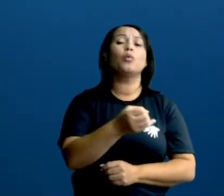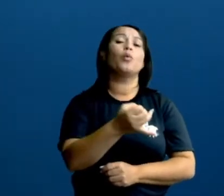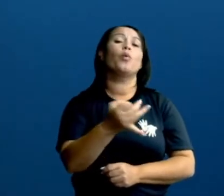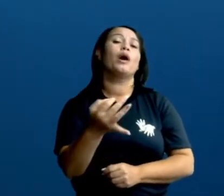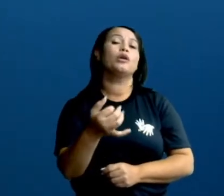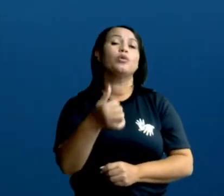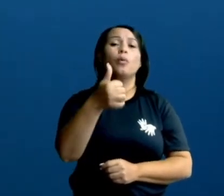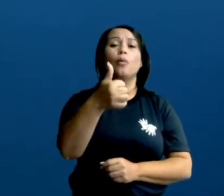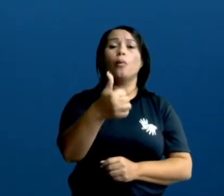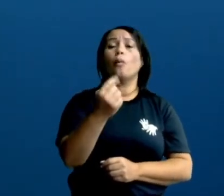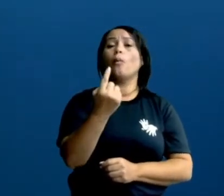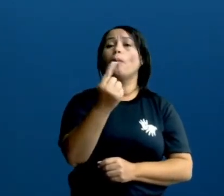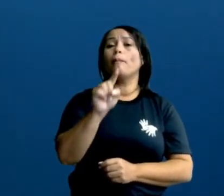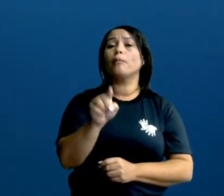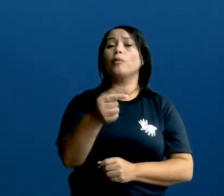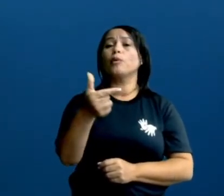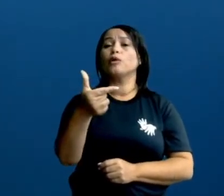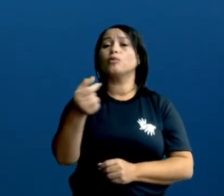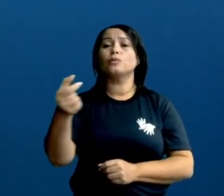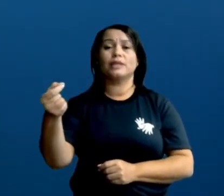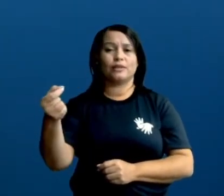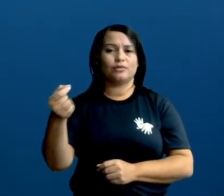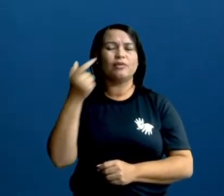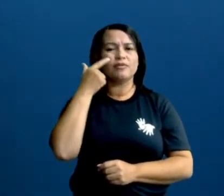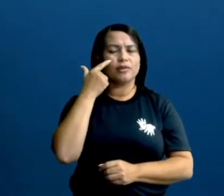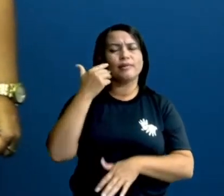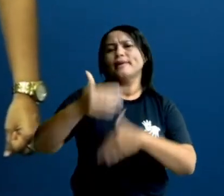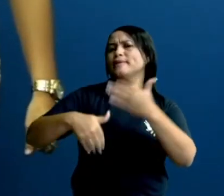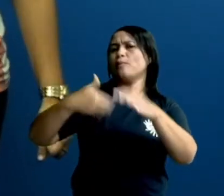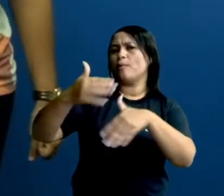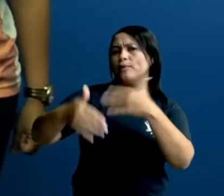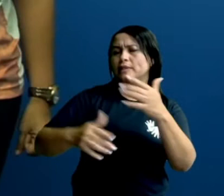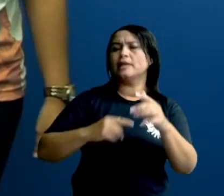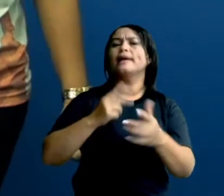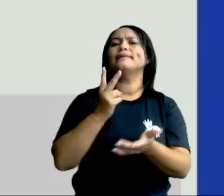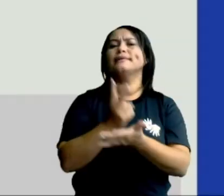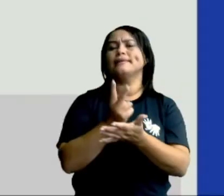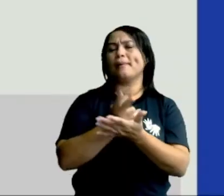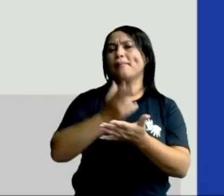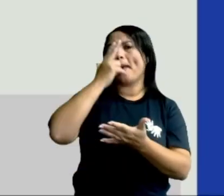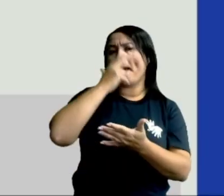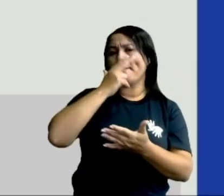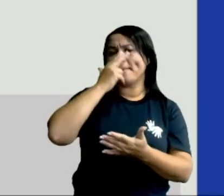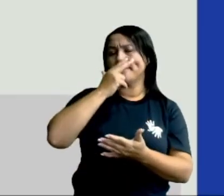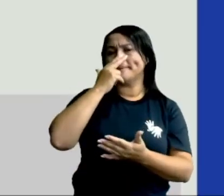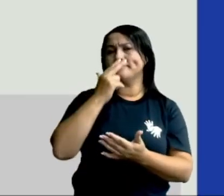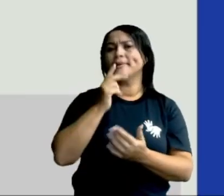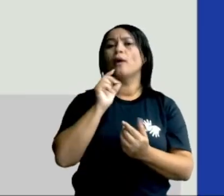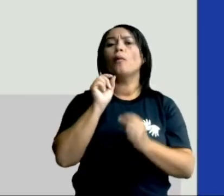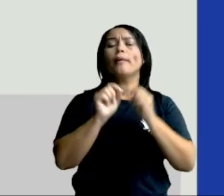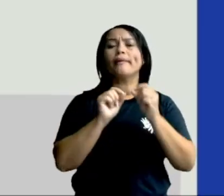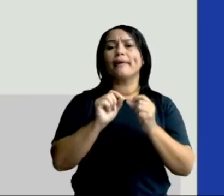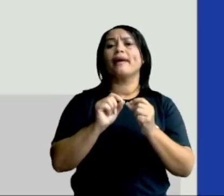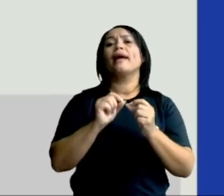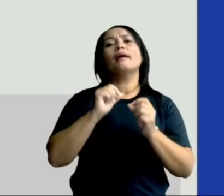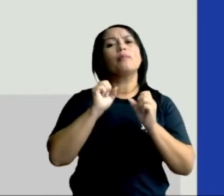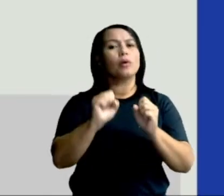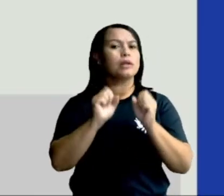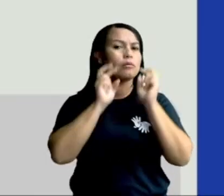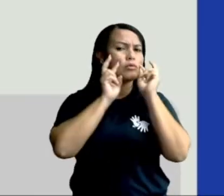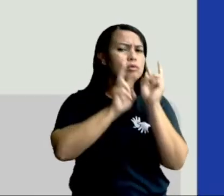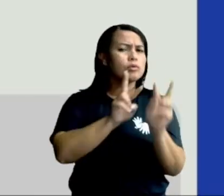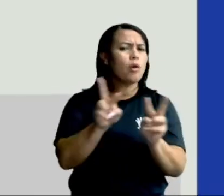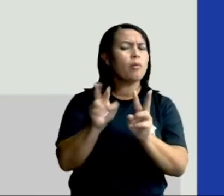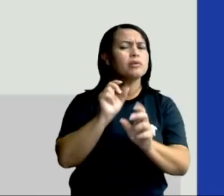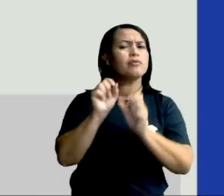quanto? 1.200. E assim por diante, usando a mesma proporção. Ou seja, o que é que nós podemos